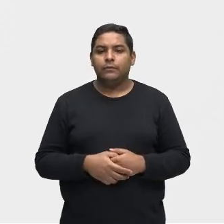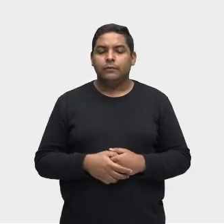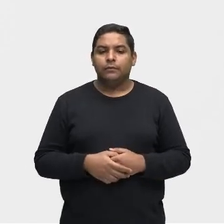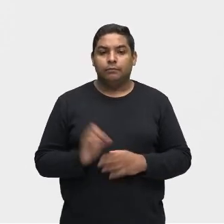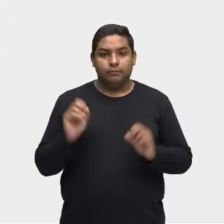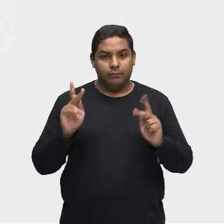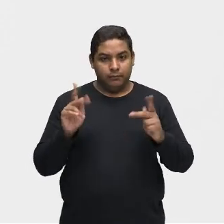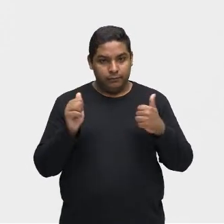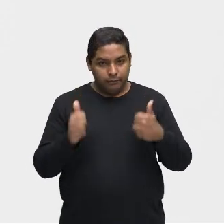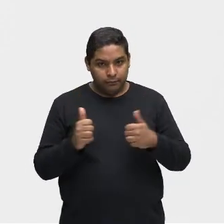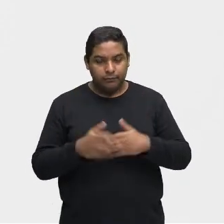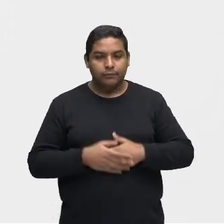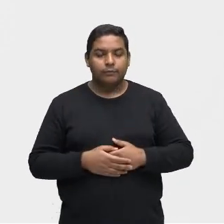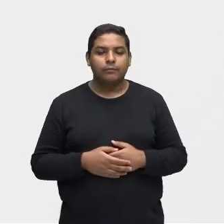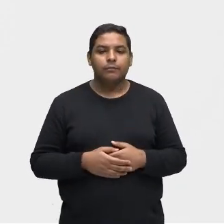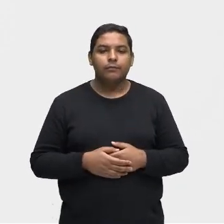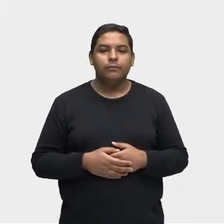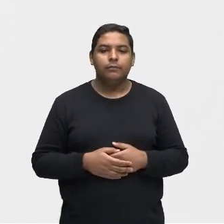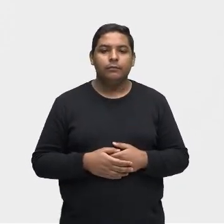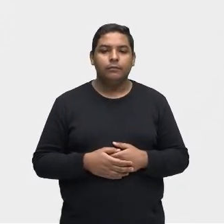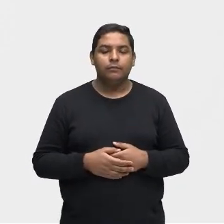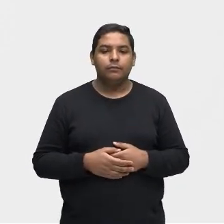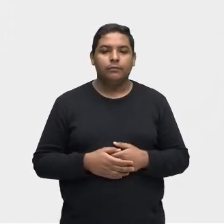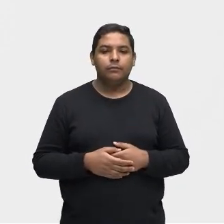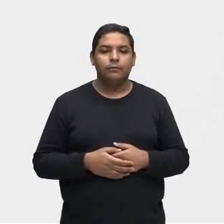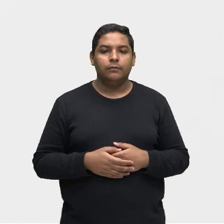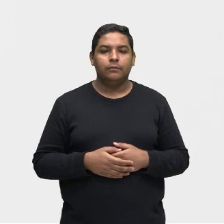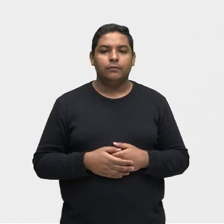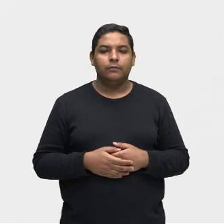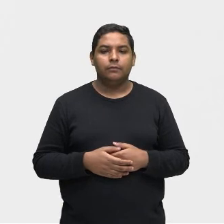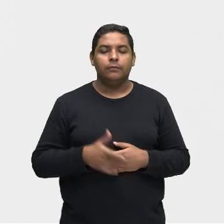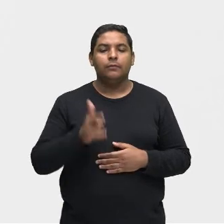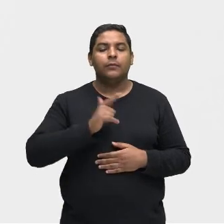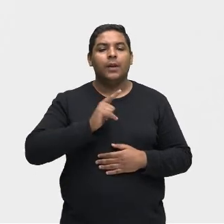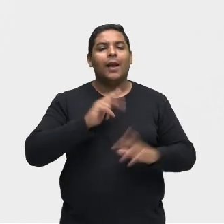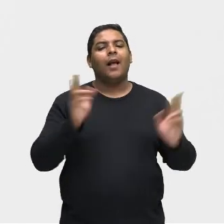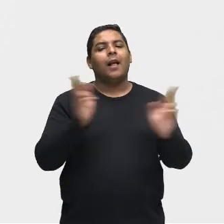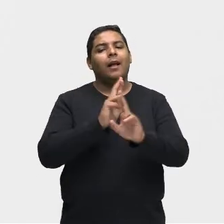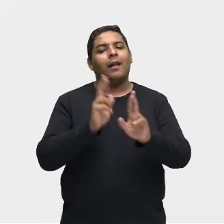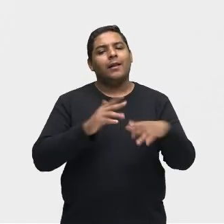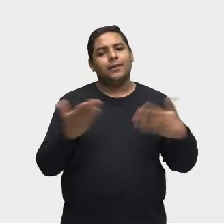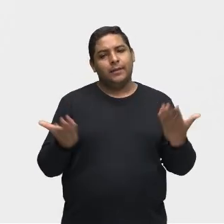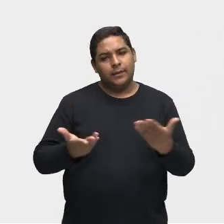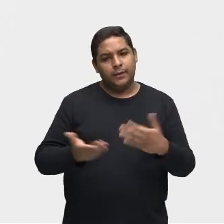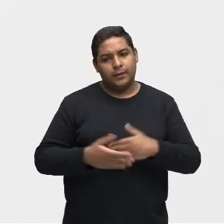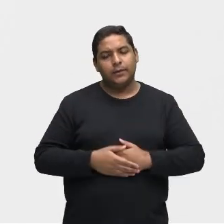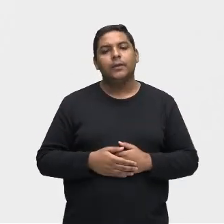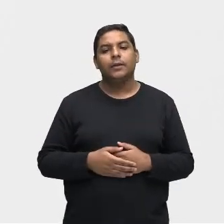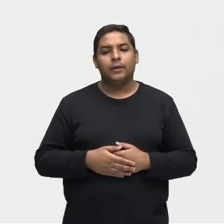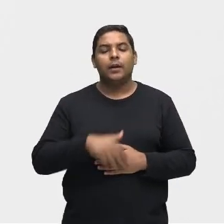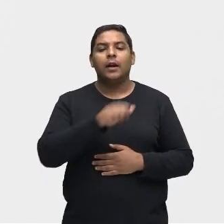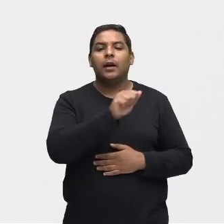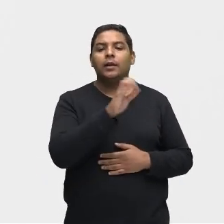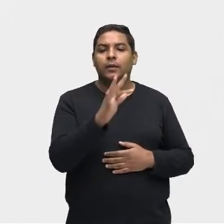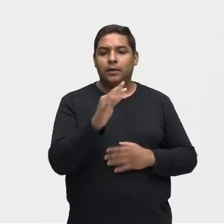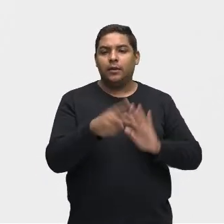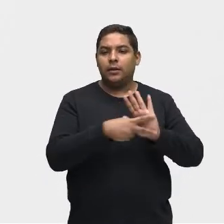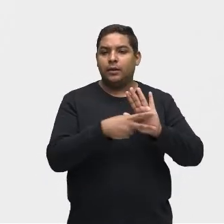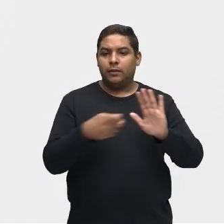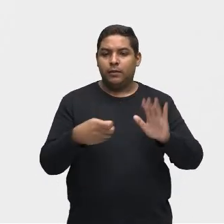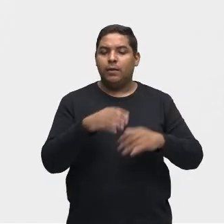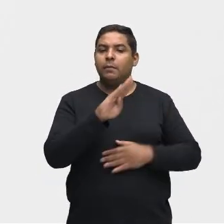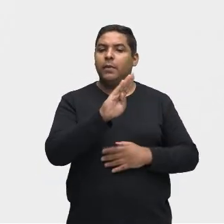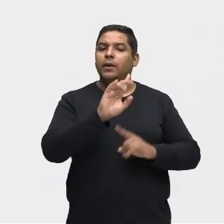Muito bem. Feito isso, nós temos a nossa relação para calcular a área do trapézio, que é